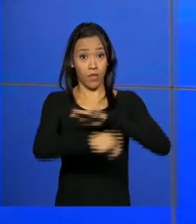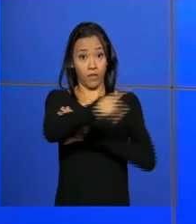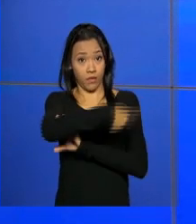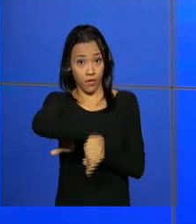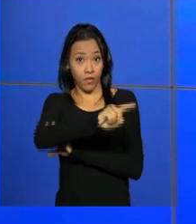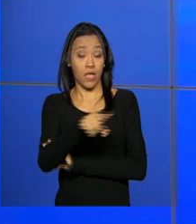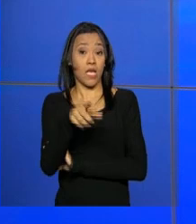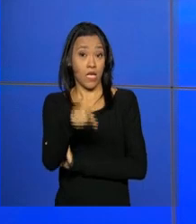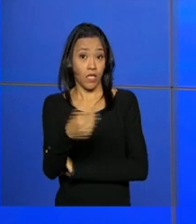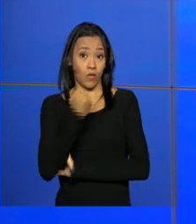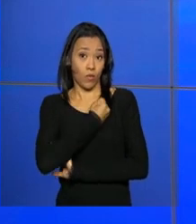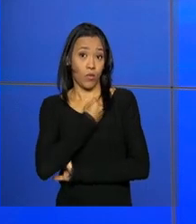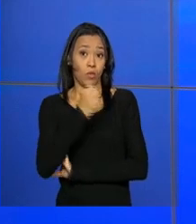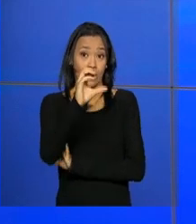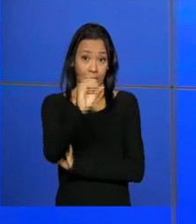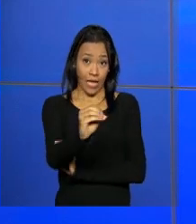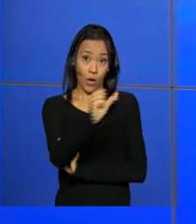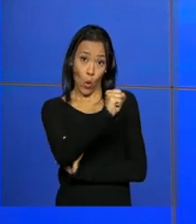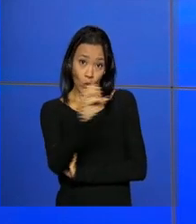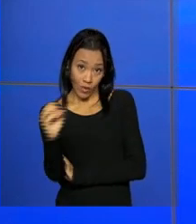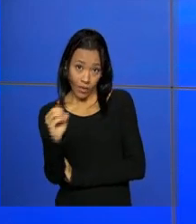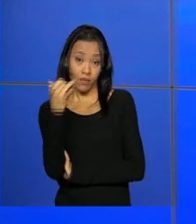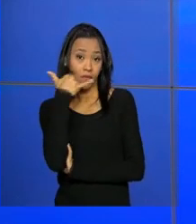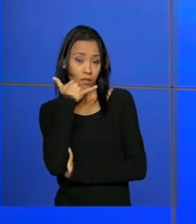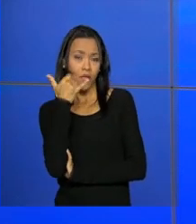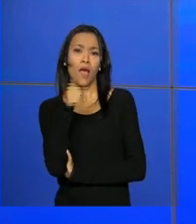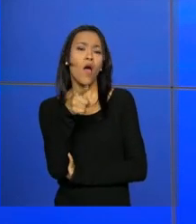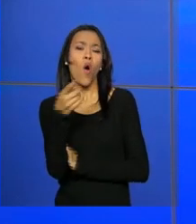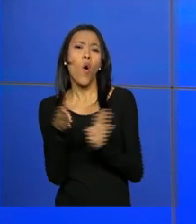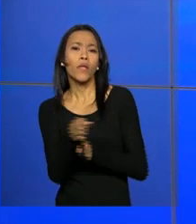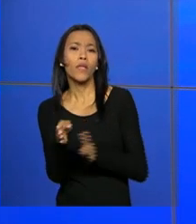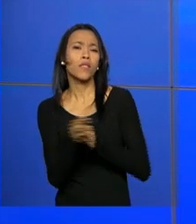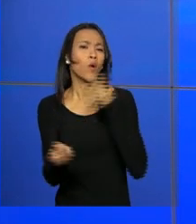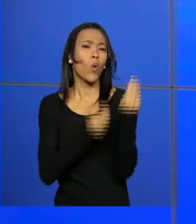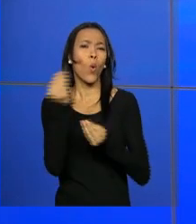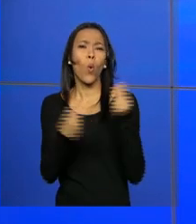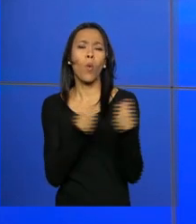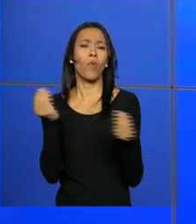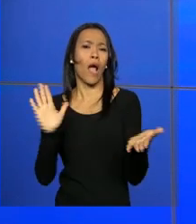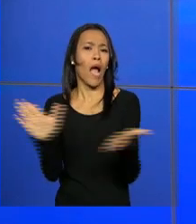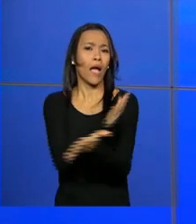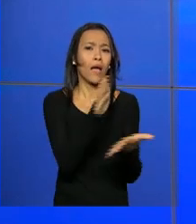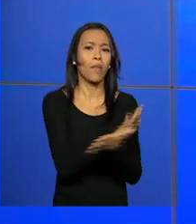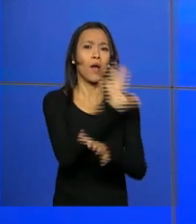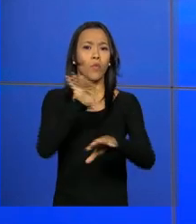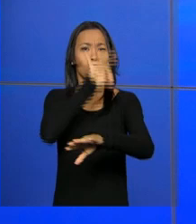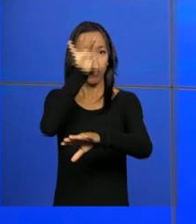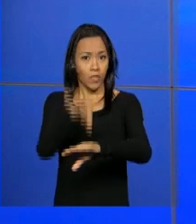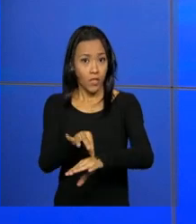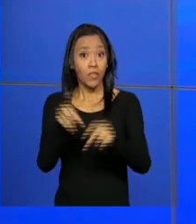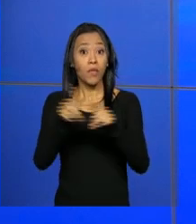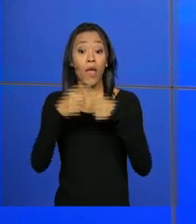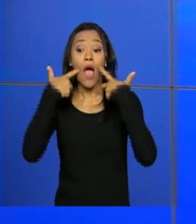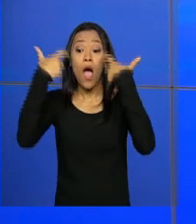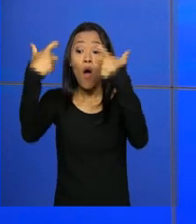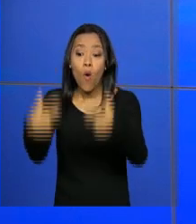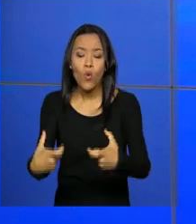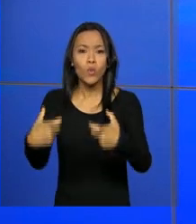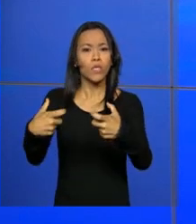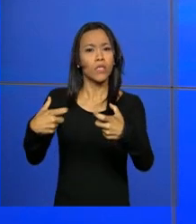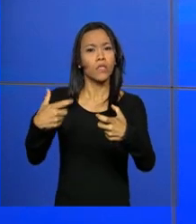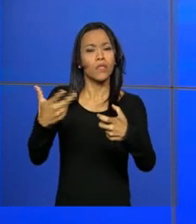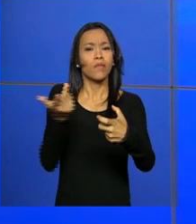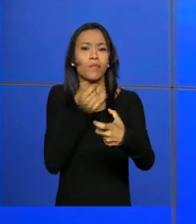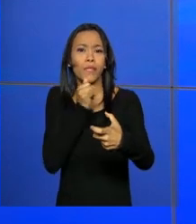0800 e saúde traz orientações sobre como combater o mosquito e também permite a geolocalização de vários